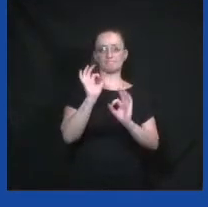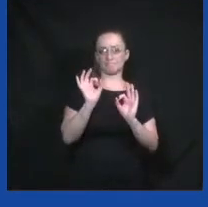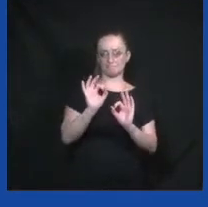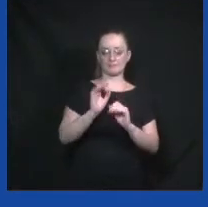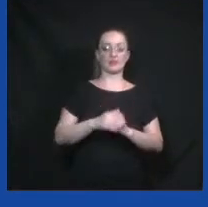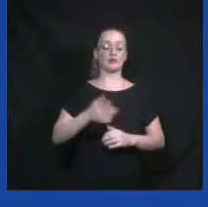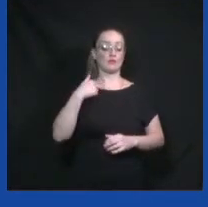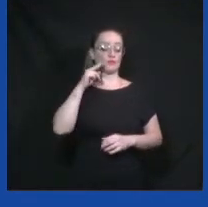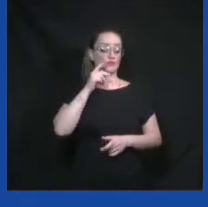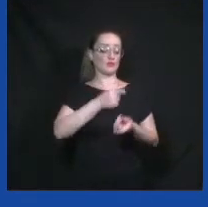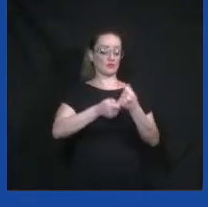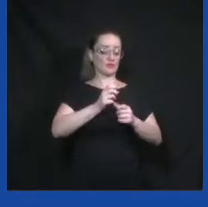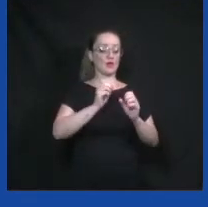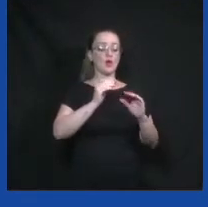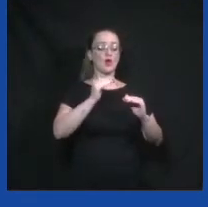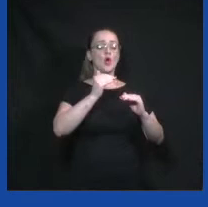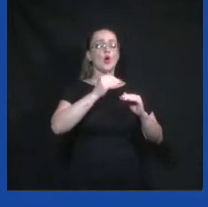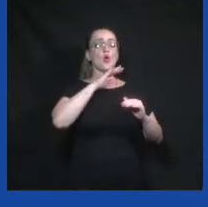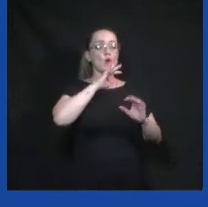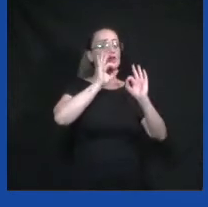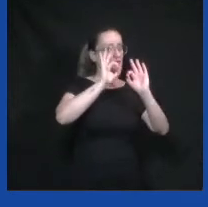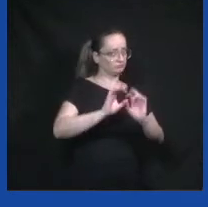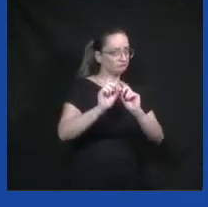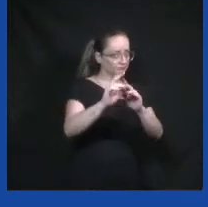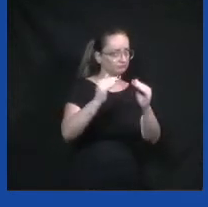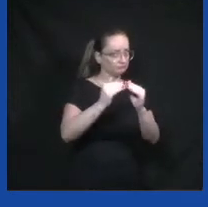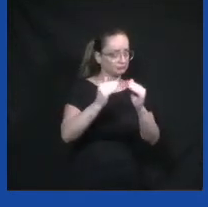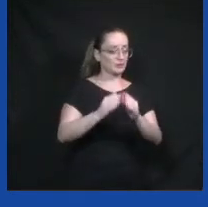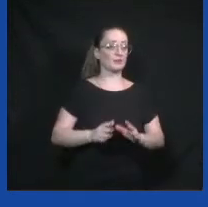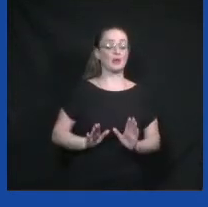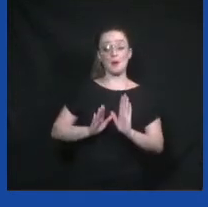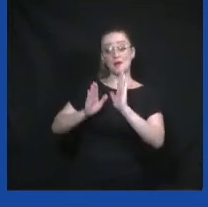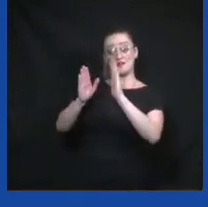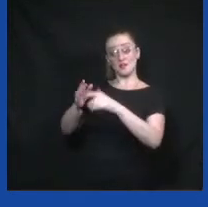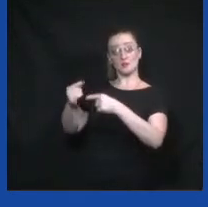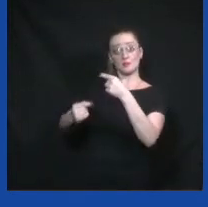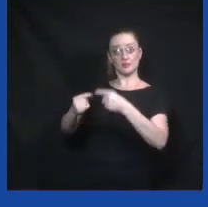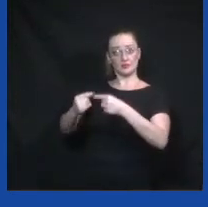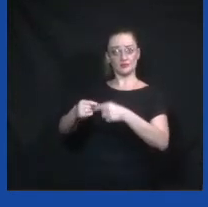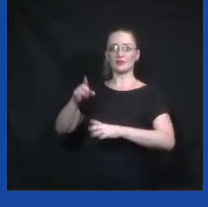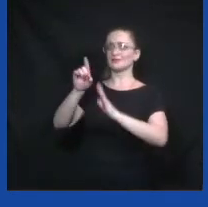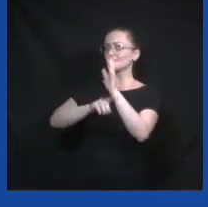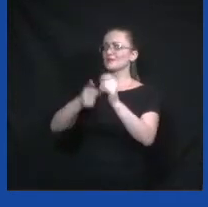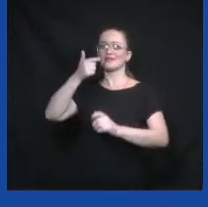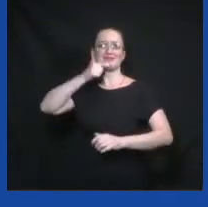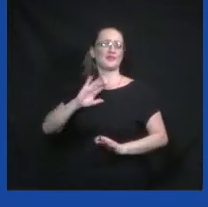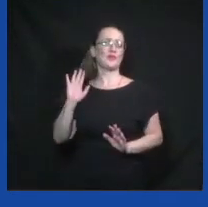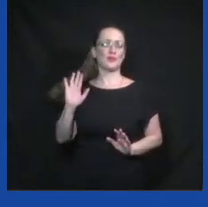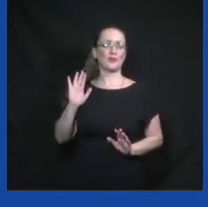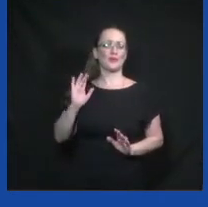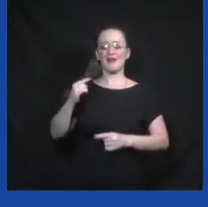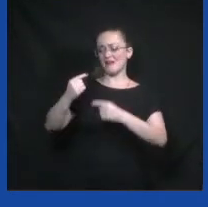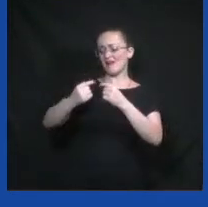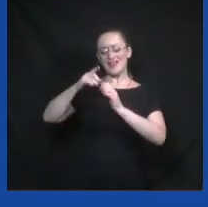vista econômico, uma catástrofe para o Brasil. Do ponto de vista político, a década ganha. A década